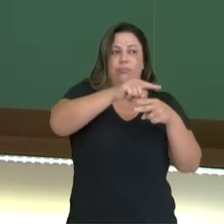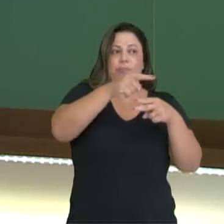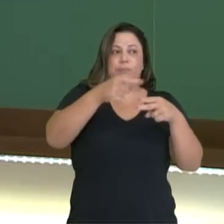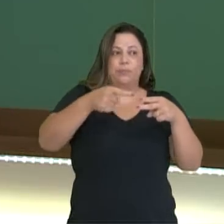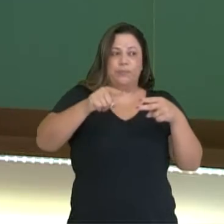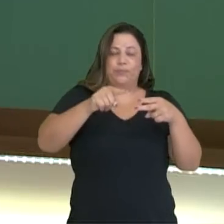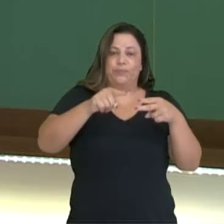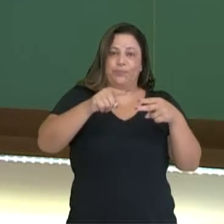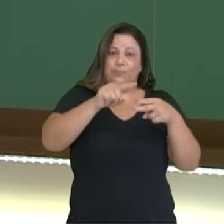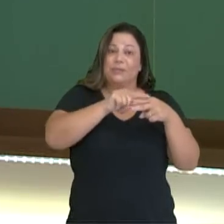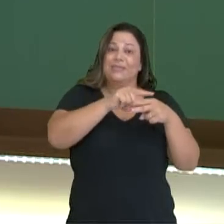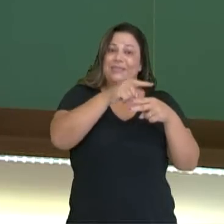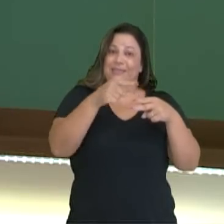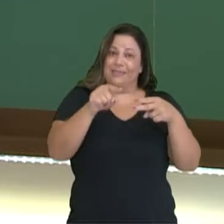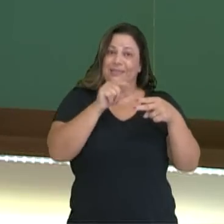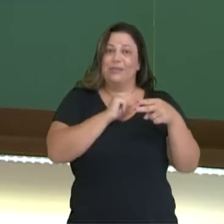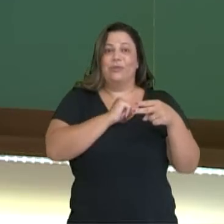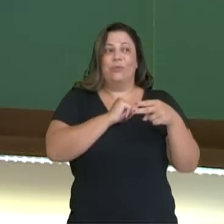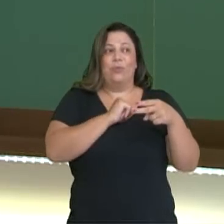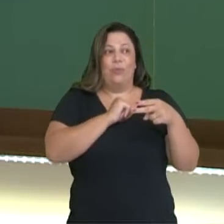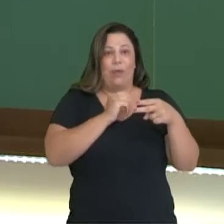ser